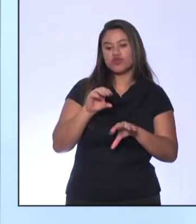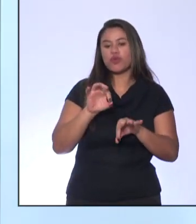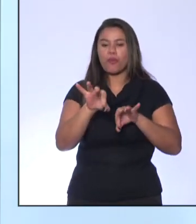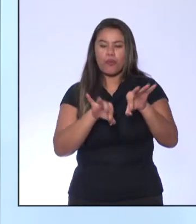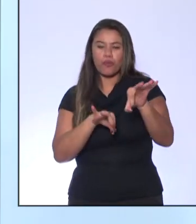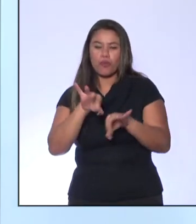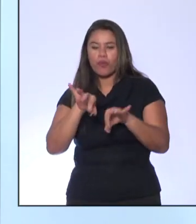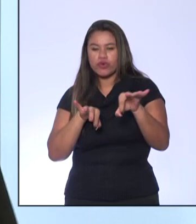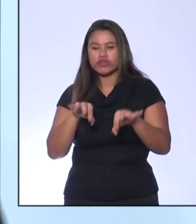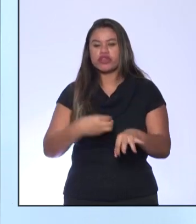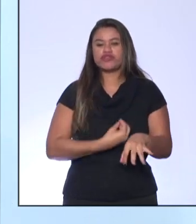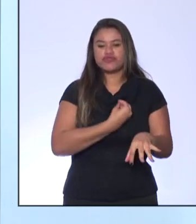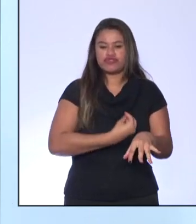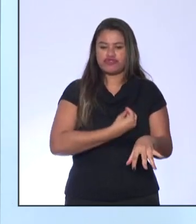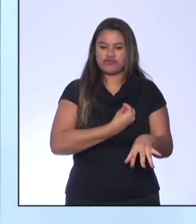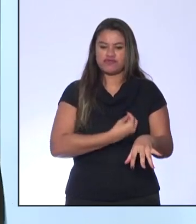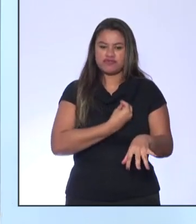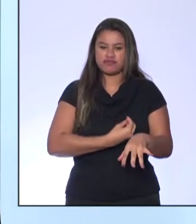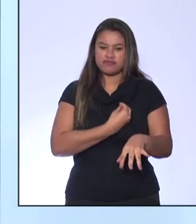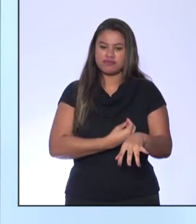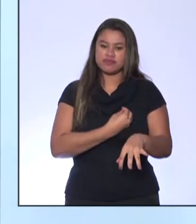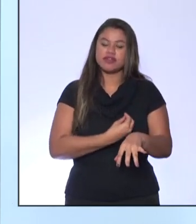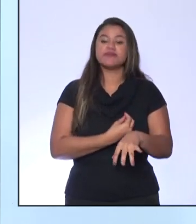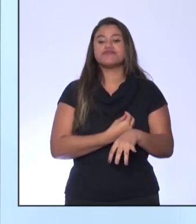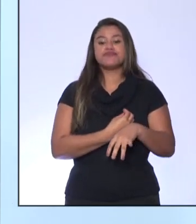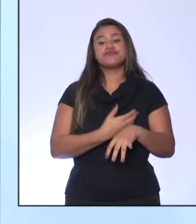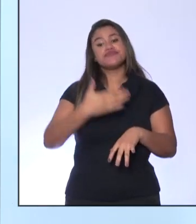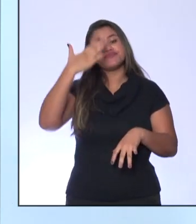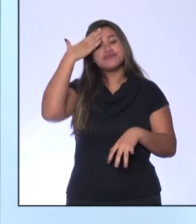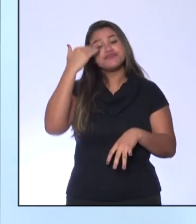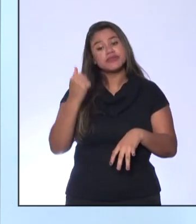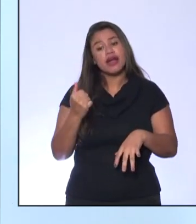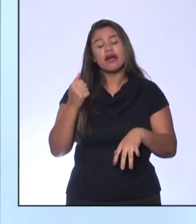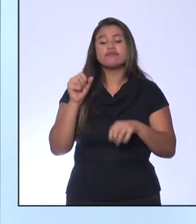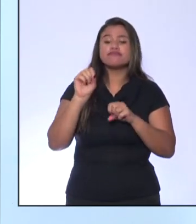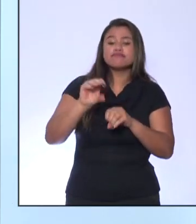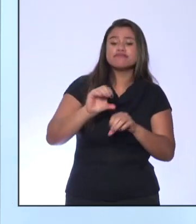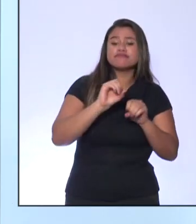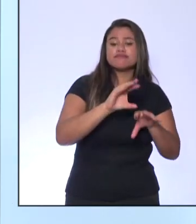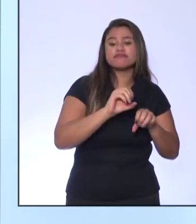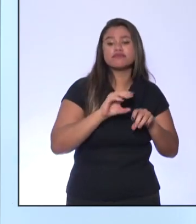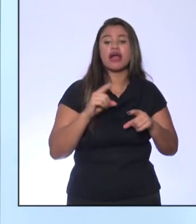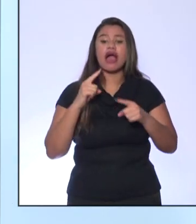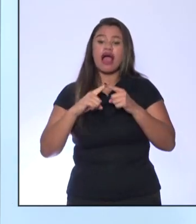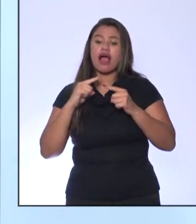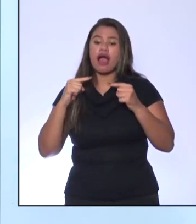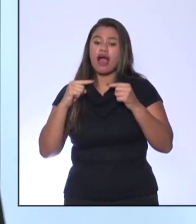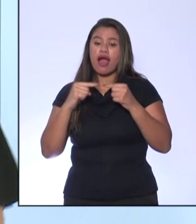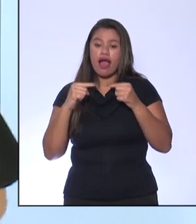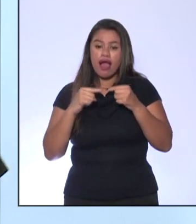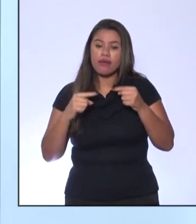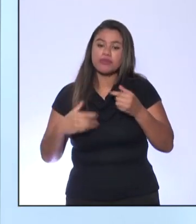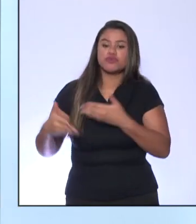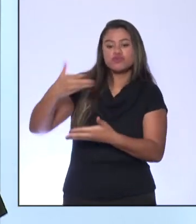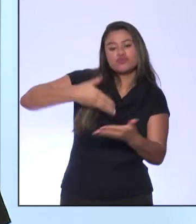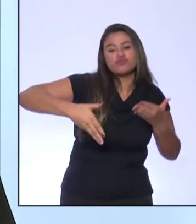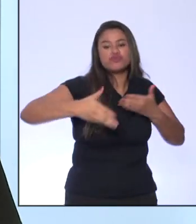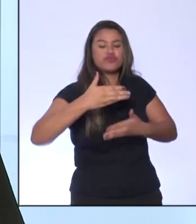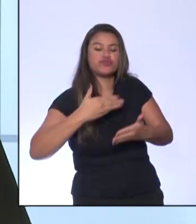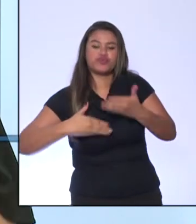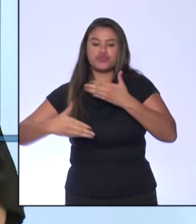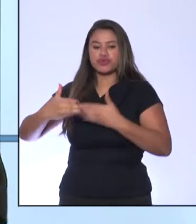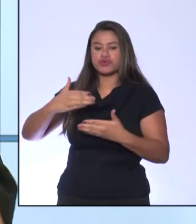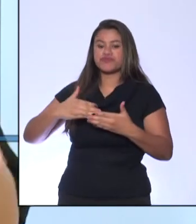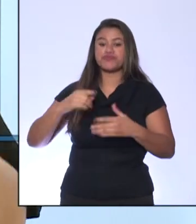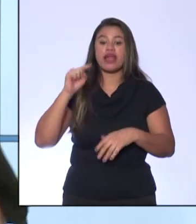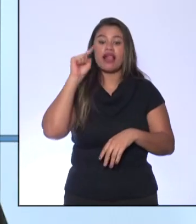tiveram um pouquinho das aulas no começo do ano, sabem que essas aulas elas são bem interativas. Em sala de aula,